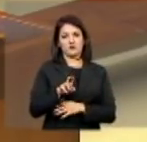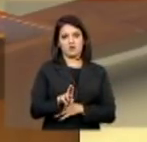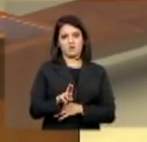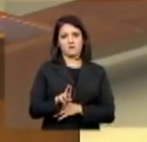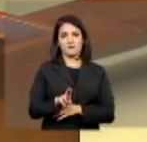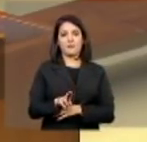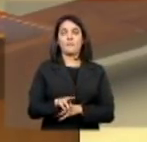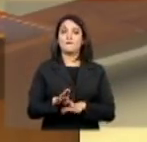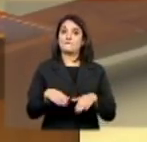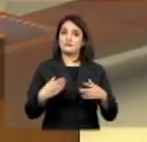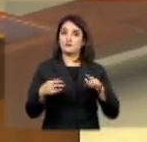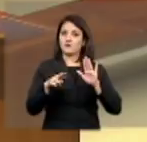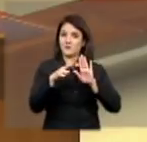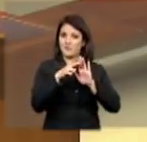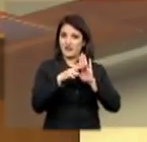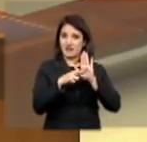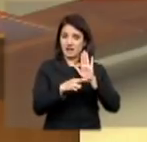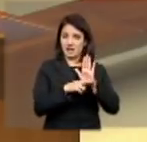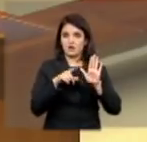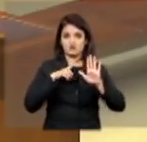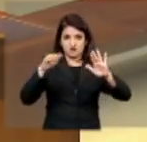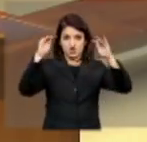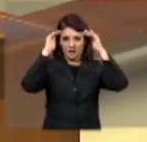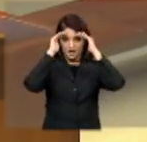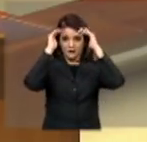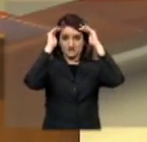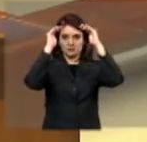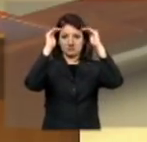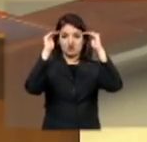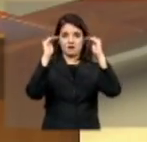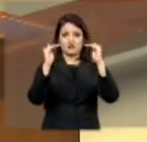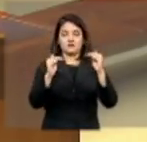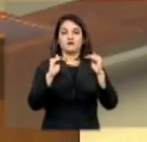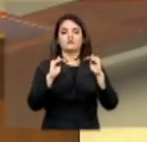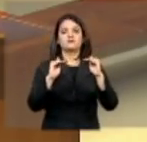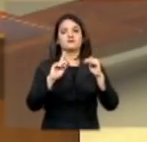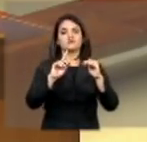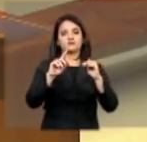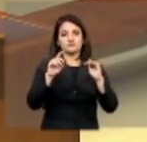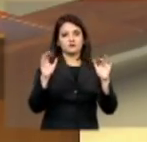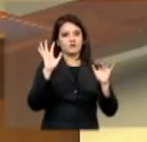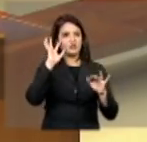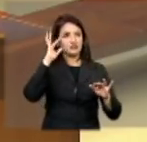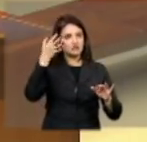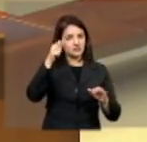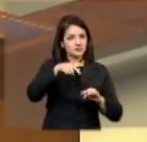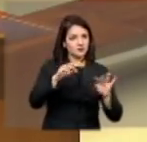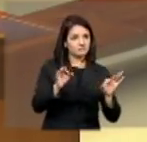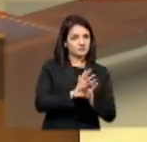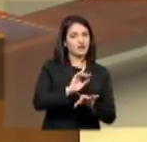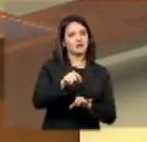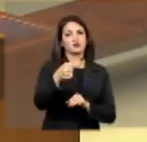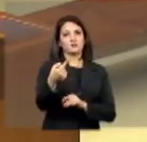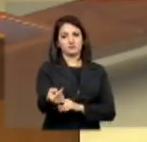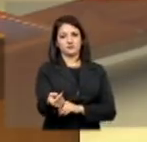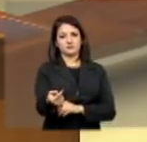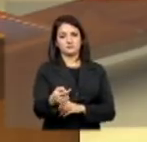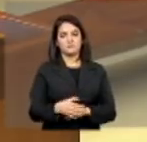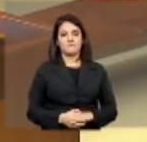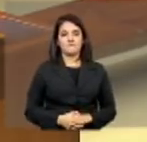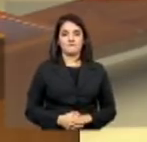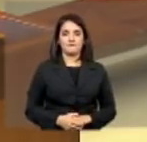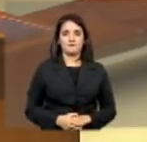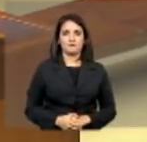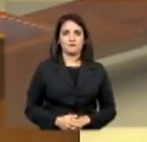regra que seja cumprida após a decisão desta egrégia corte a defesa